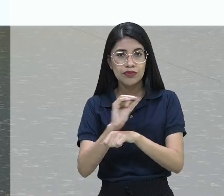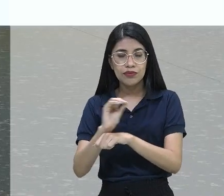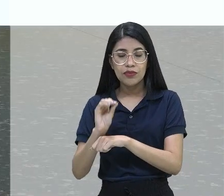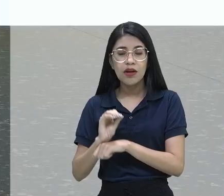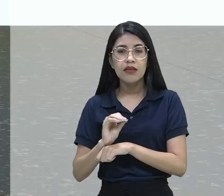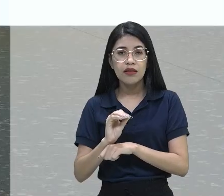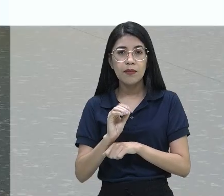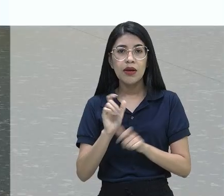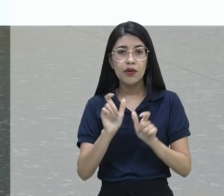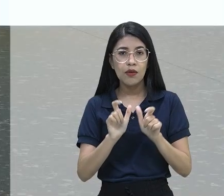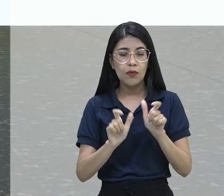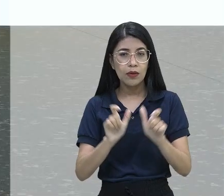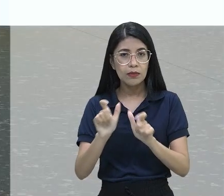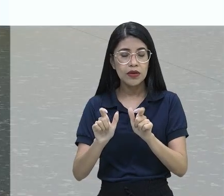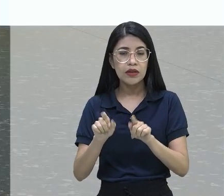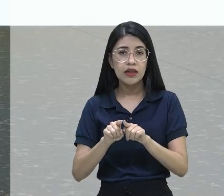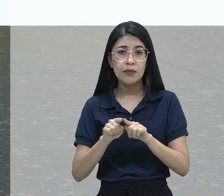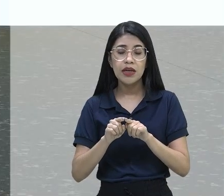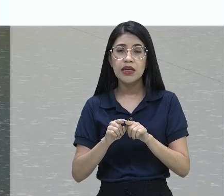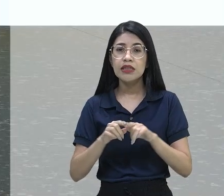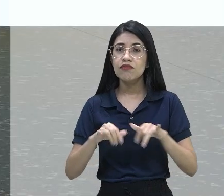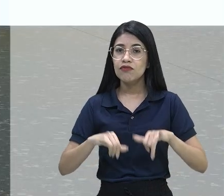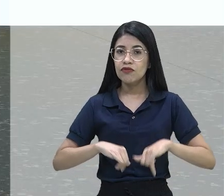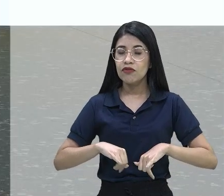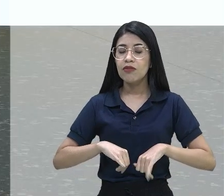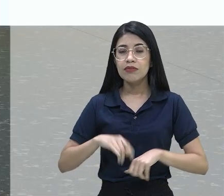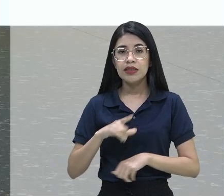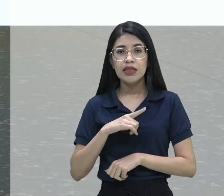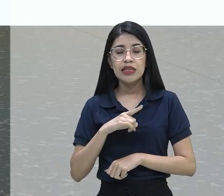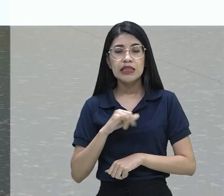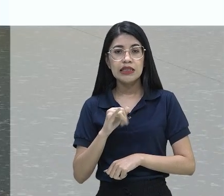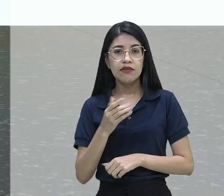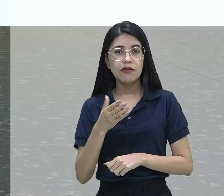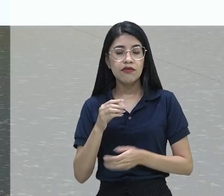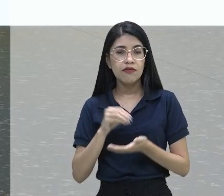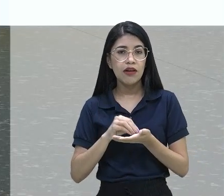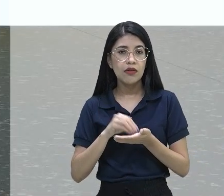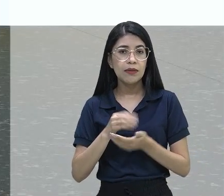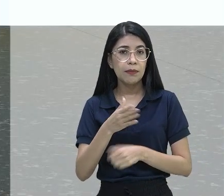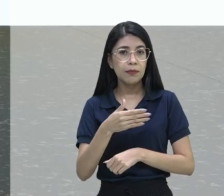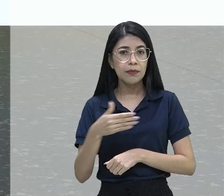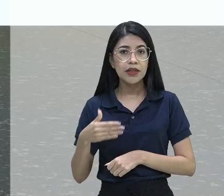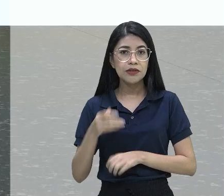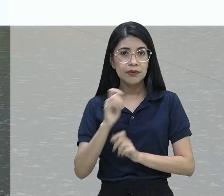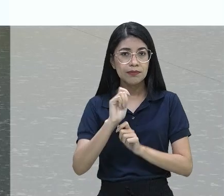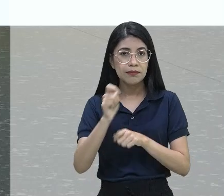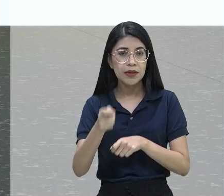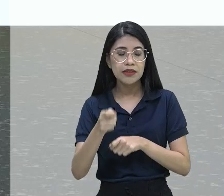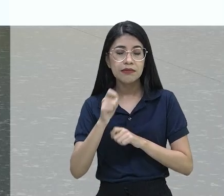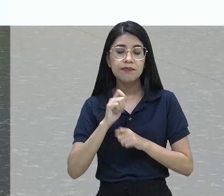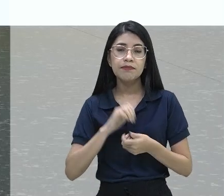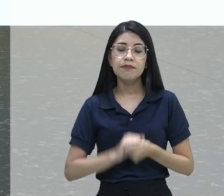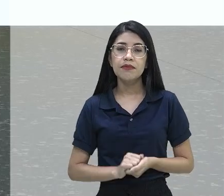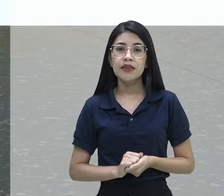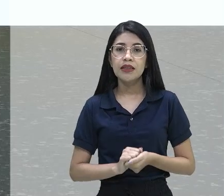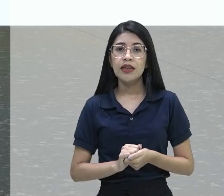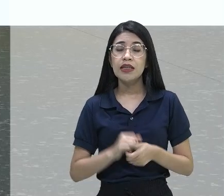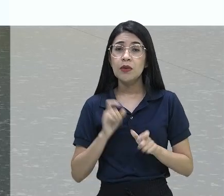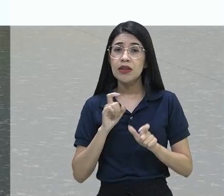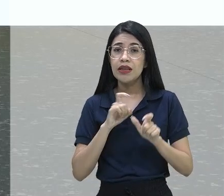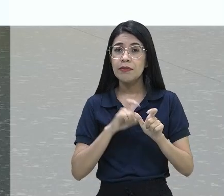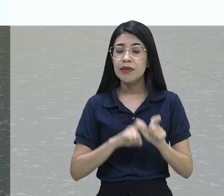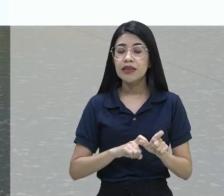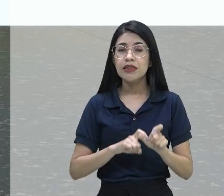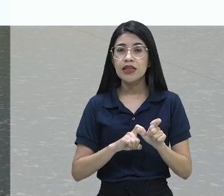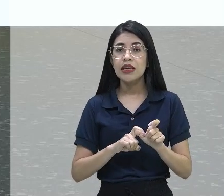sustentarem-se e até mesmo fome, tá bom? Se faltar o recurso pesqueiro, pode ter fome na comunidade. E aí, pessoal, essa dependência excessiva de